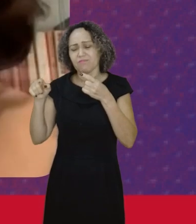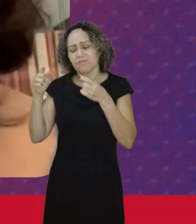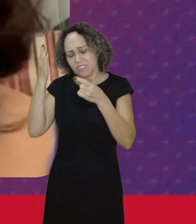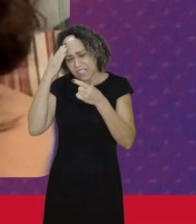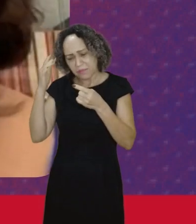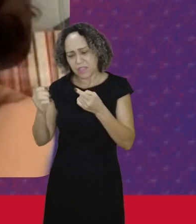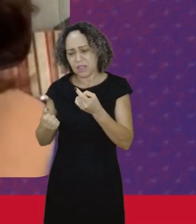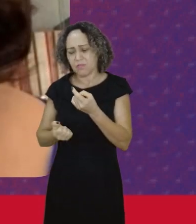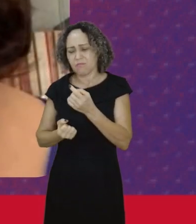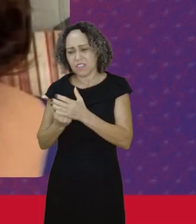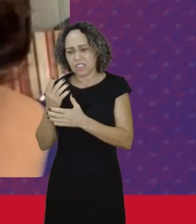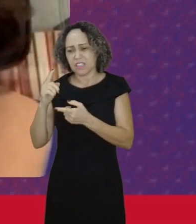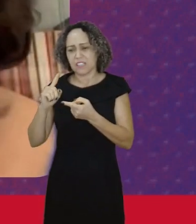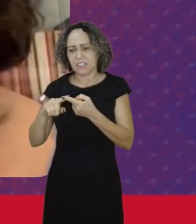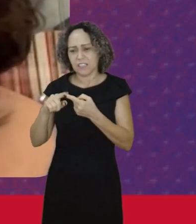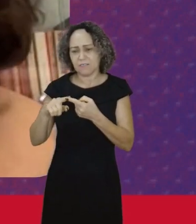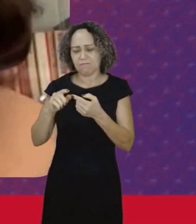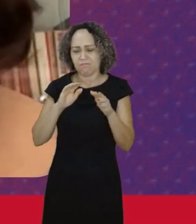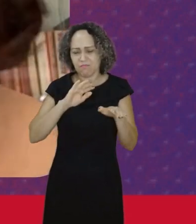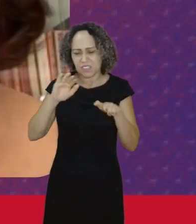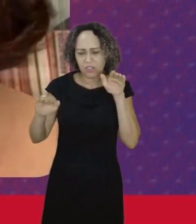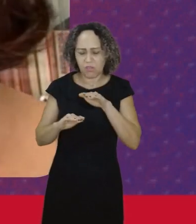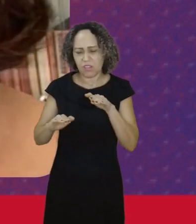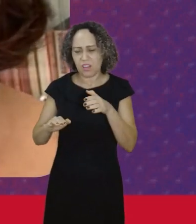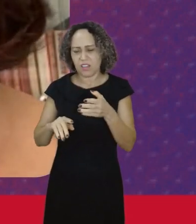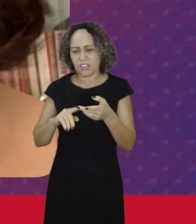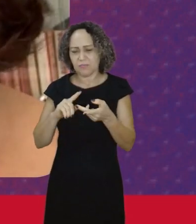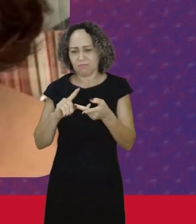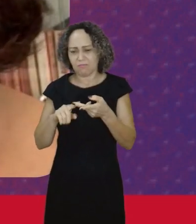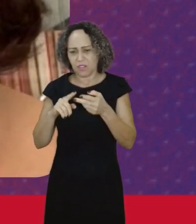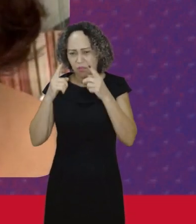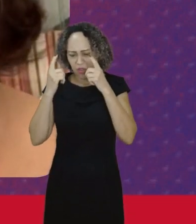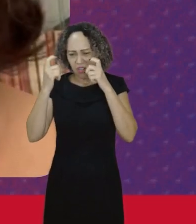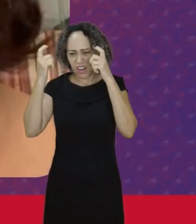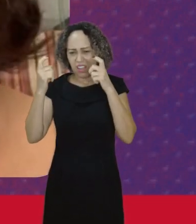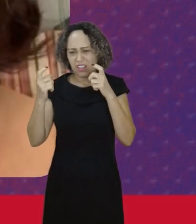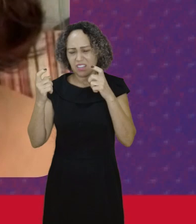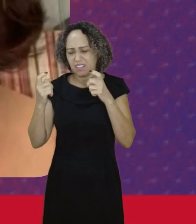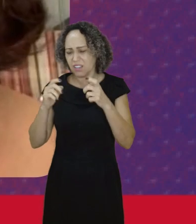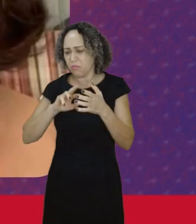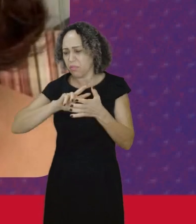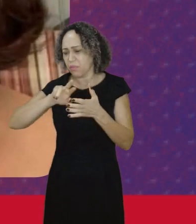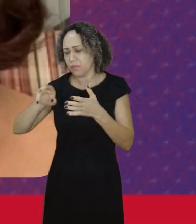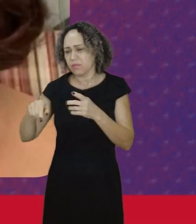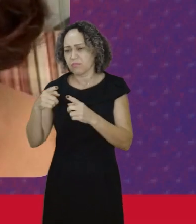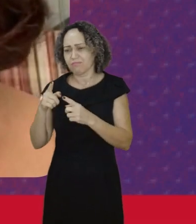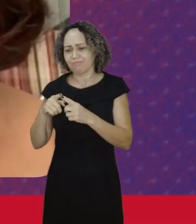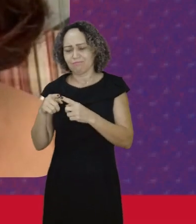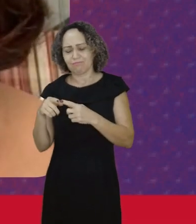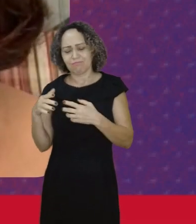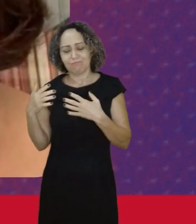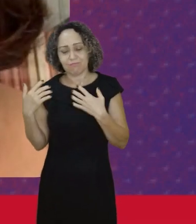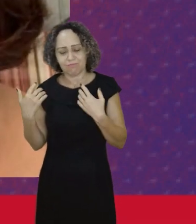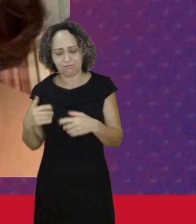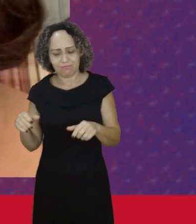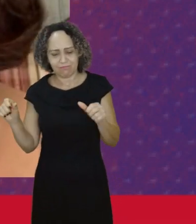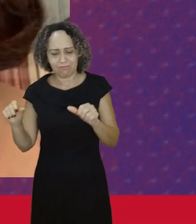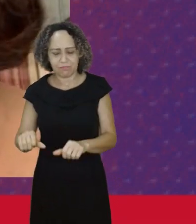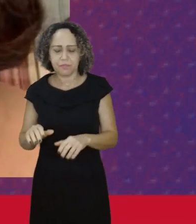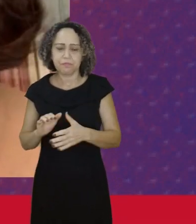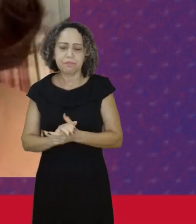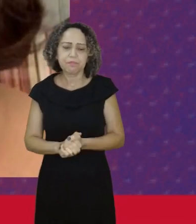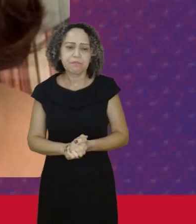sabemos. Então, é importante mostrar aqui que essas ideias que eu me